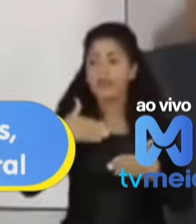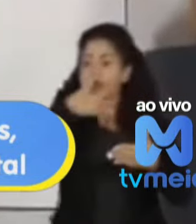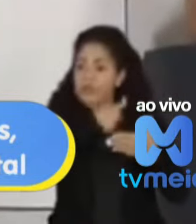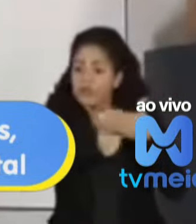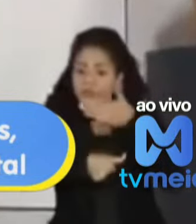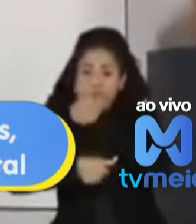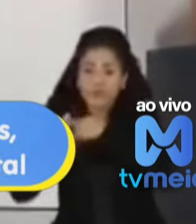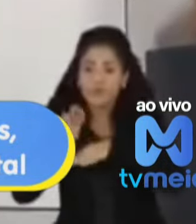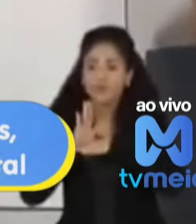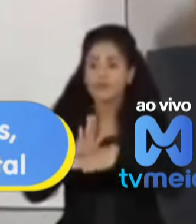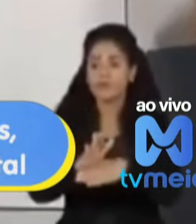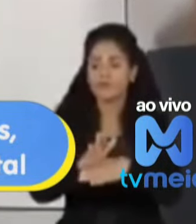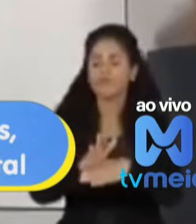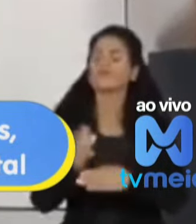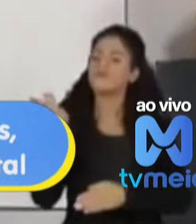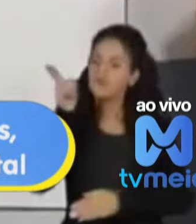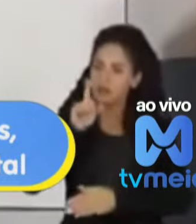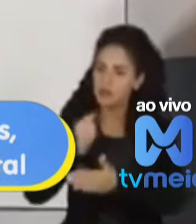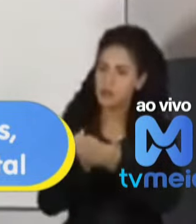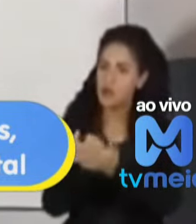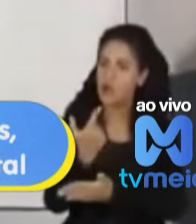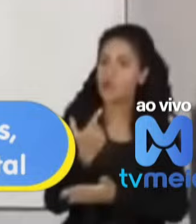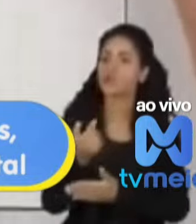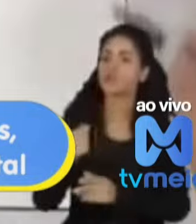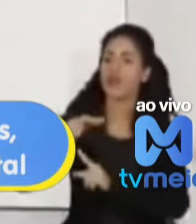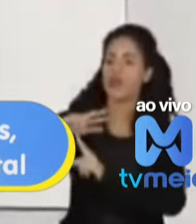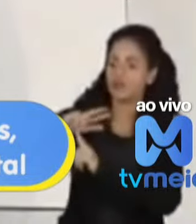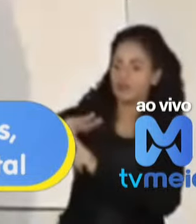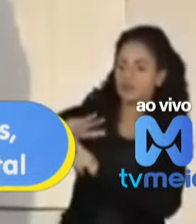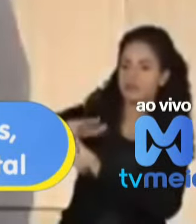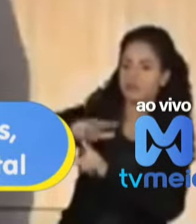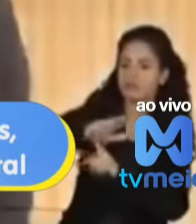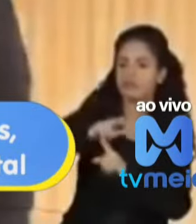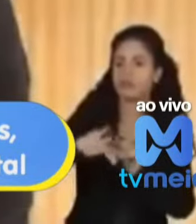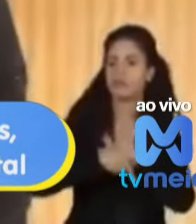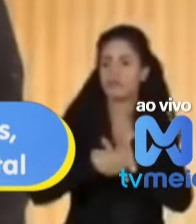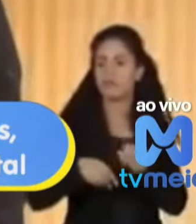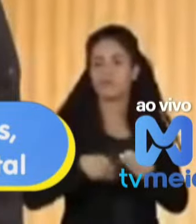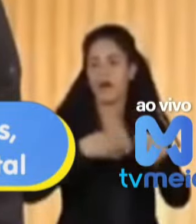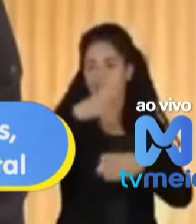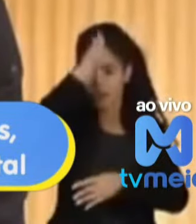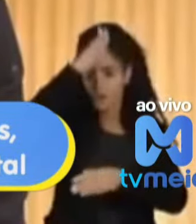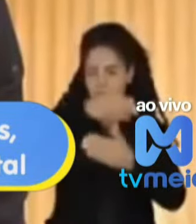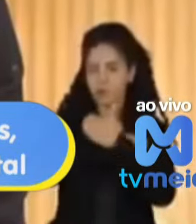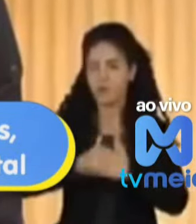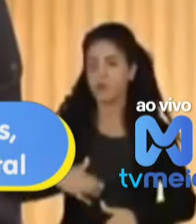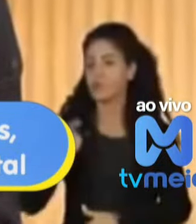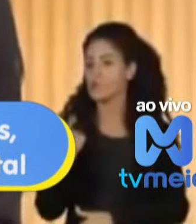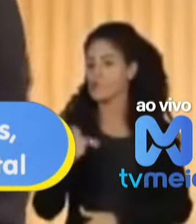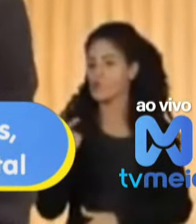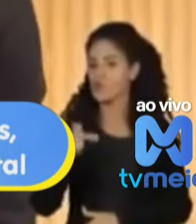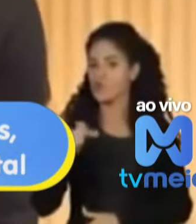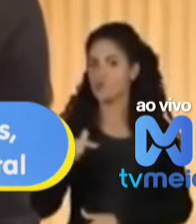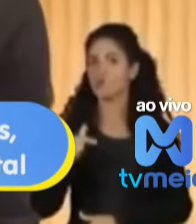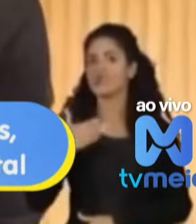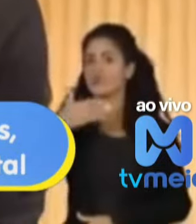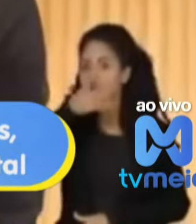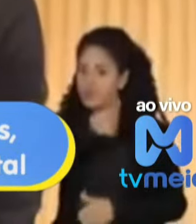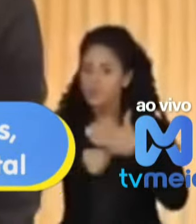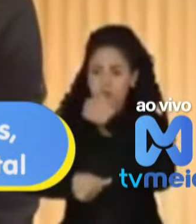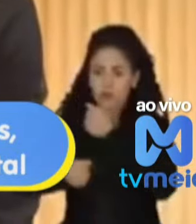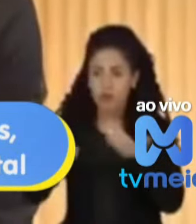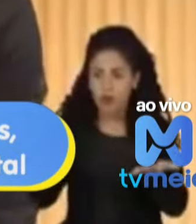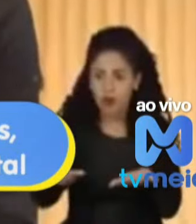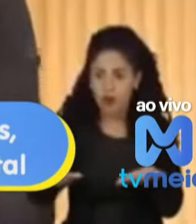Leite alterou 400 pontos da Norma do Código Ambiental como se isso por si só fosse uma condenação declarou